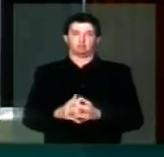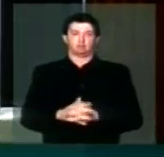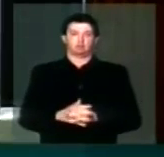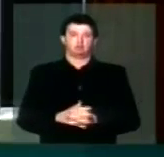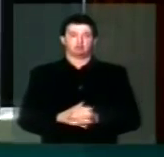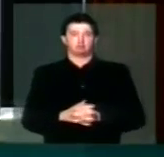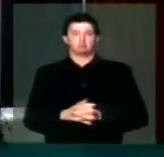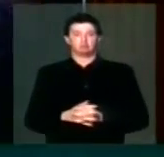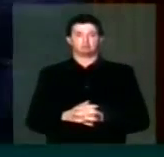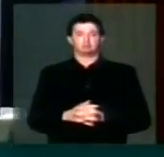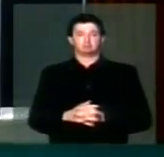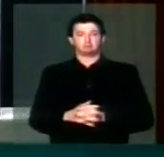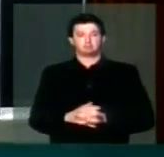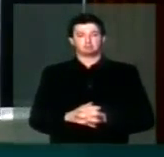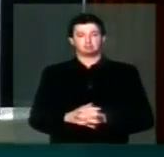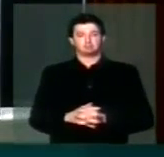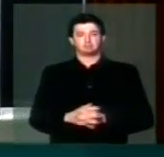urnas.